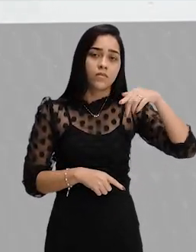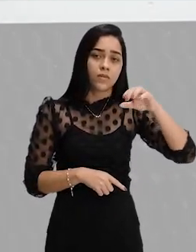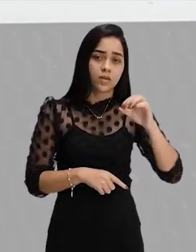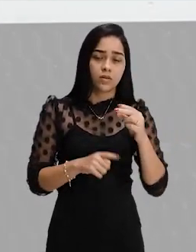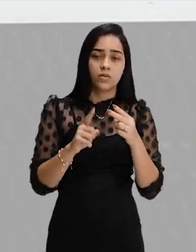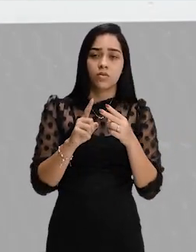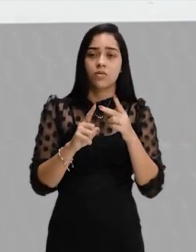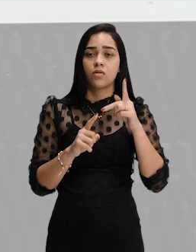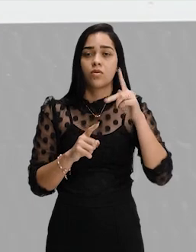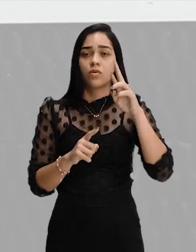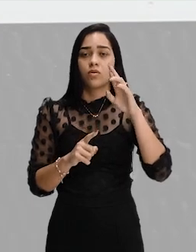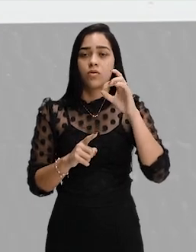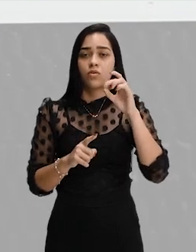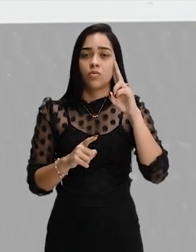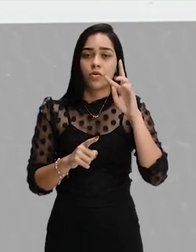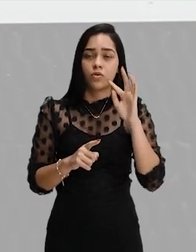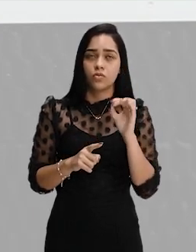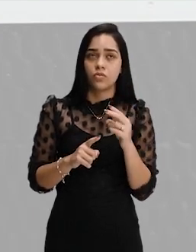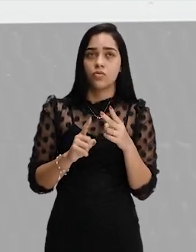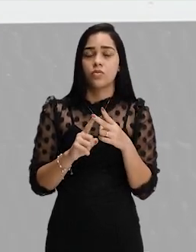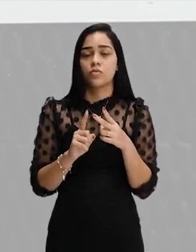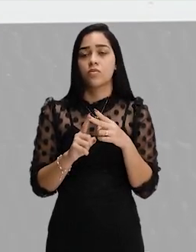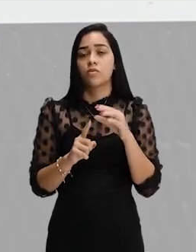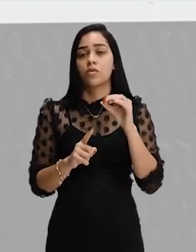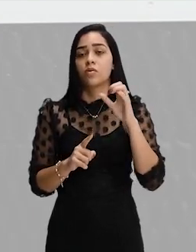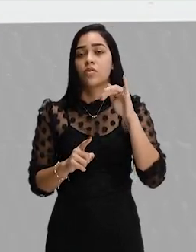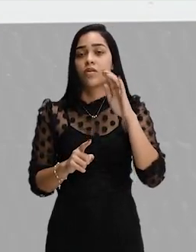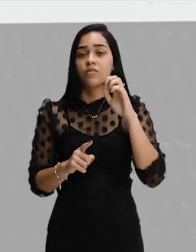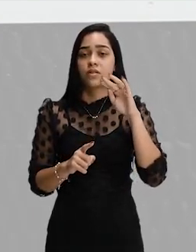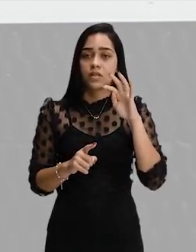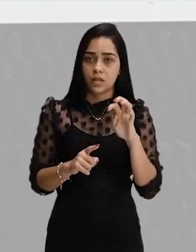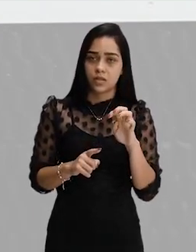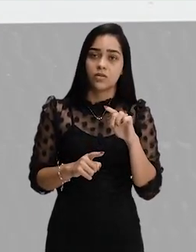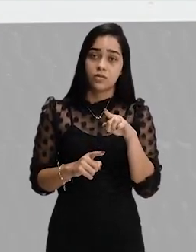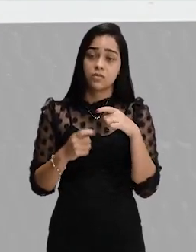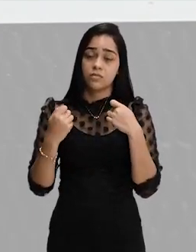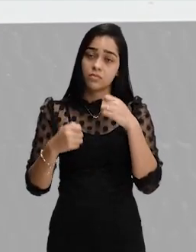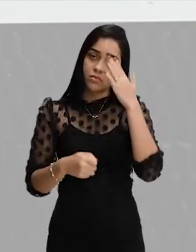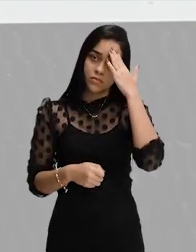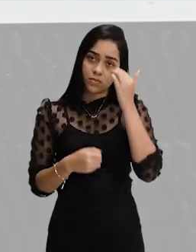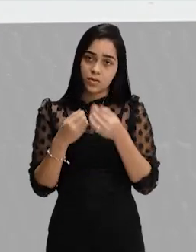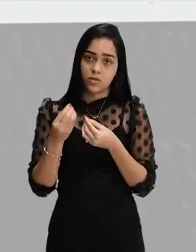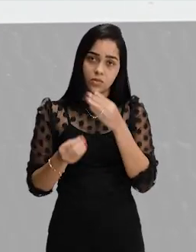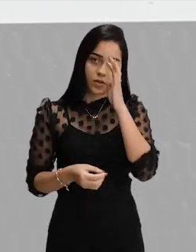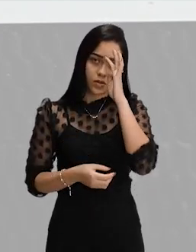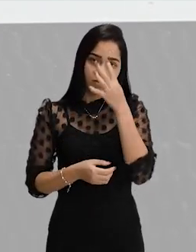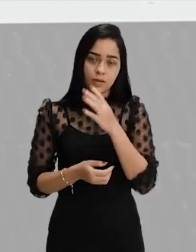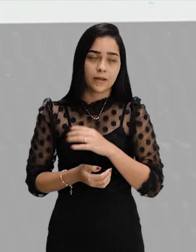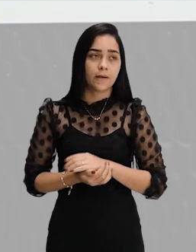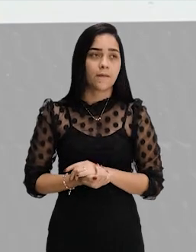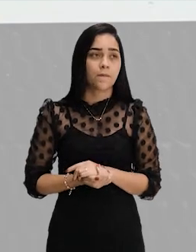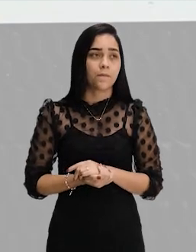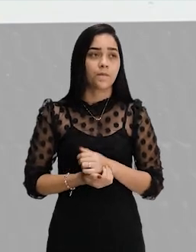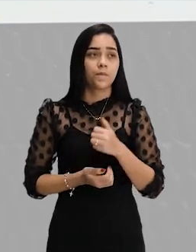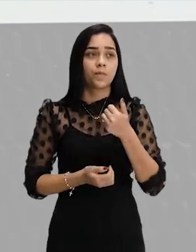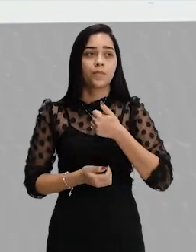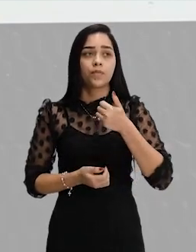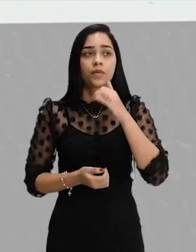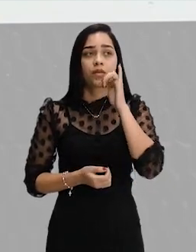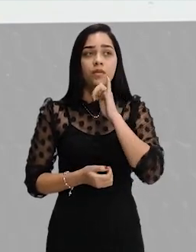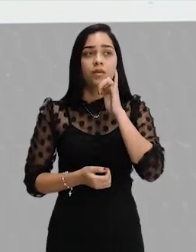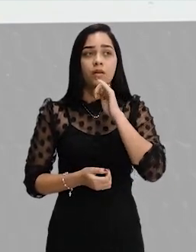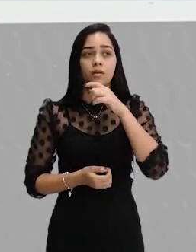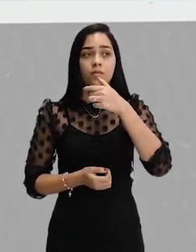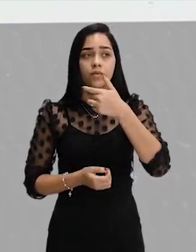inequação quociente, que é importante que você saiba as duas formas de resolução. Ok? Olha só, vamos pegar esse primeiro exemplo aqui, 2x menos